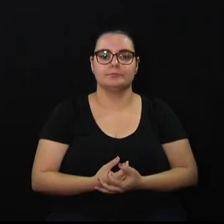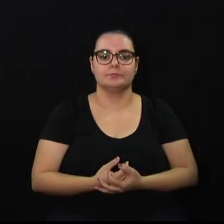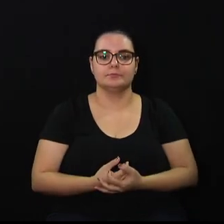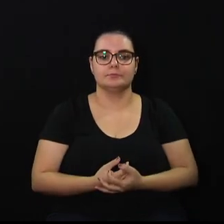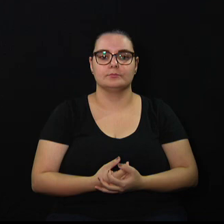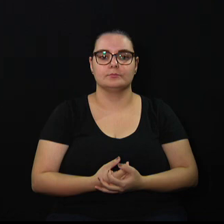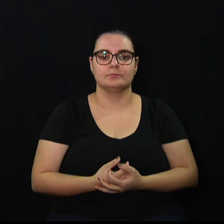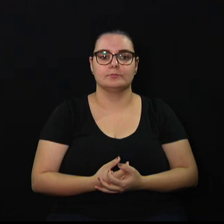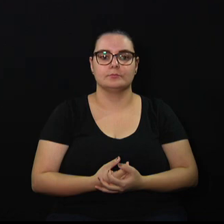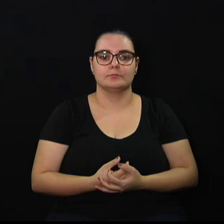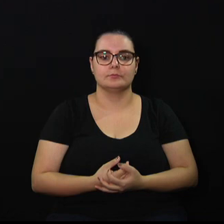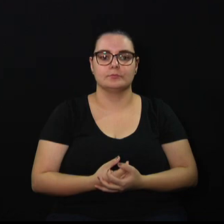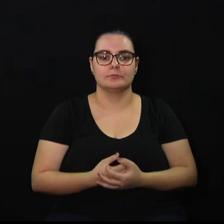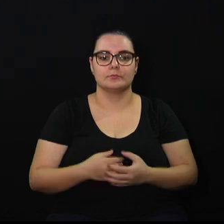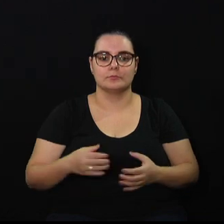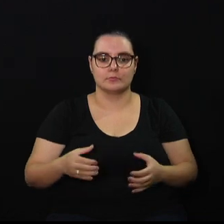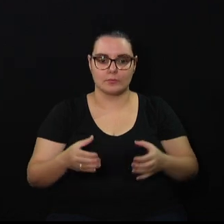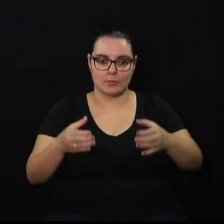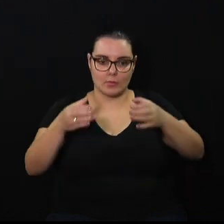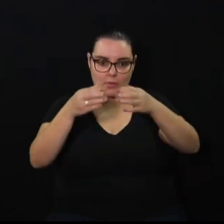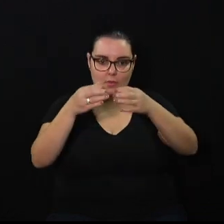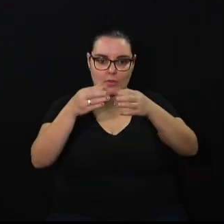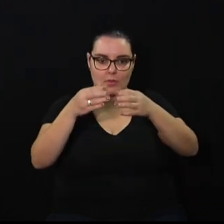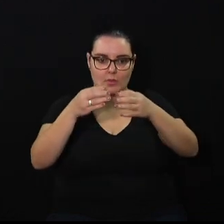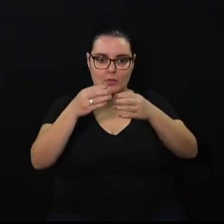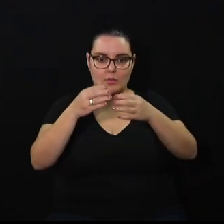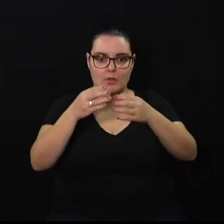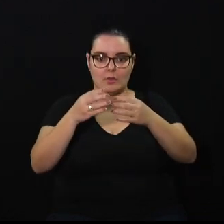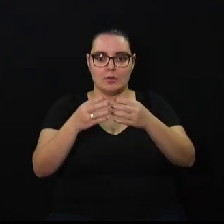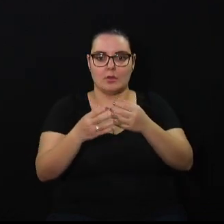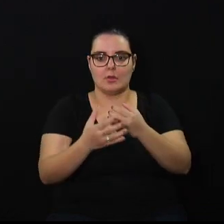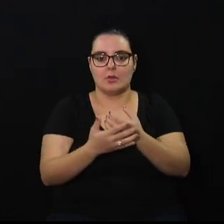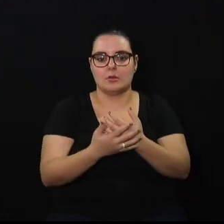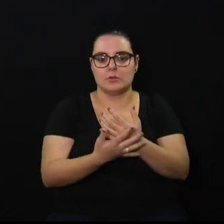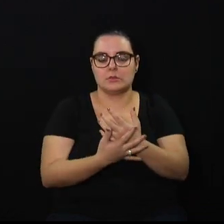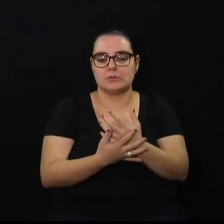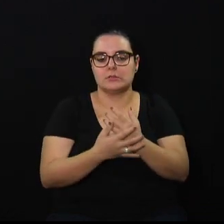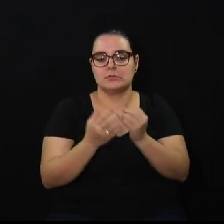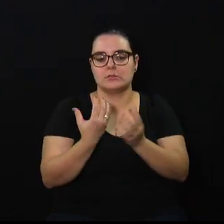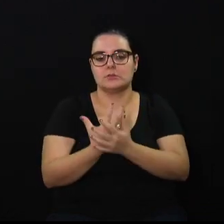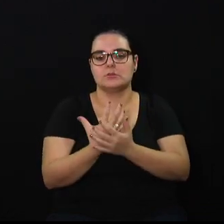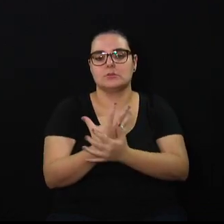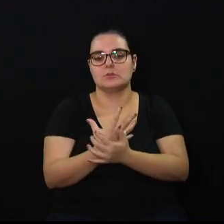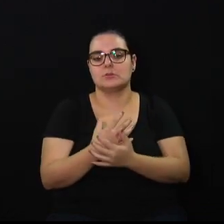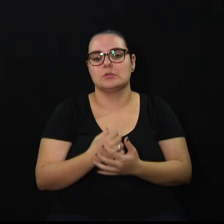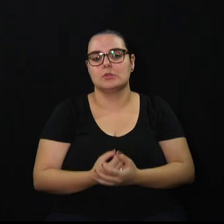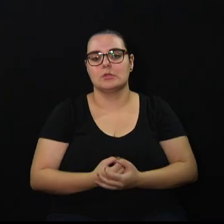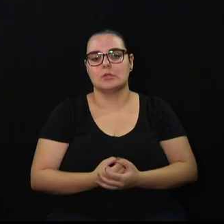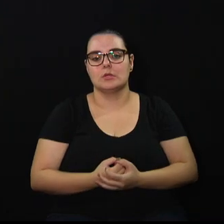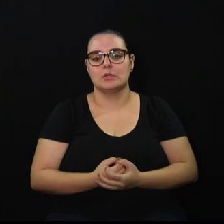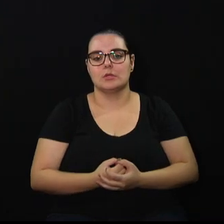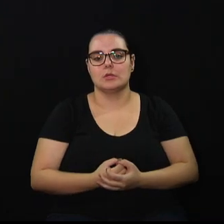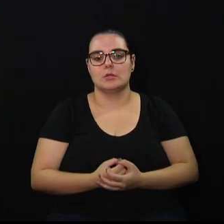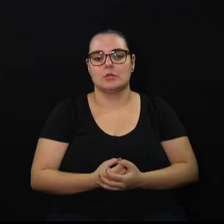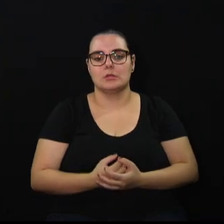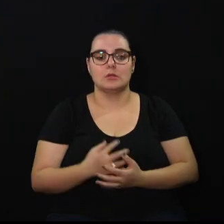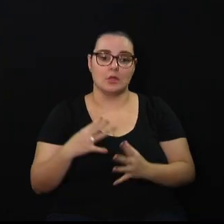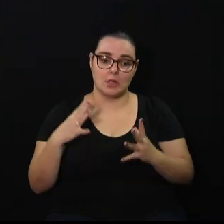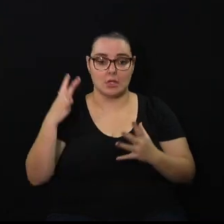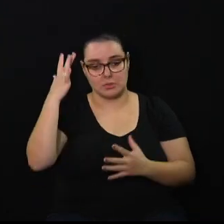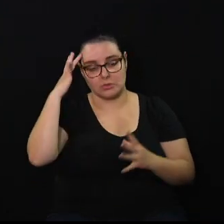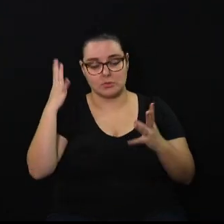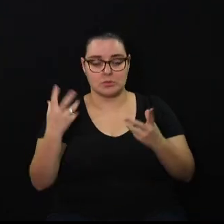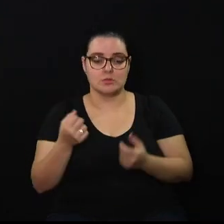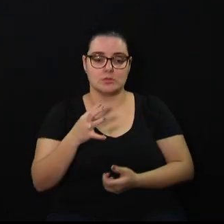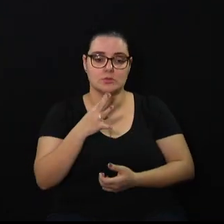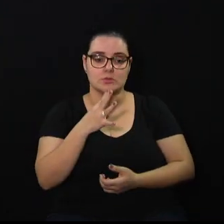as garrafas sensoriais que eu acho que tá muito na moda né acho que todo mundo já conhece nessas garrafas aí elas são